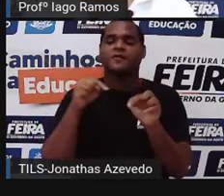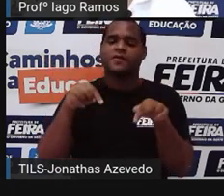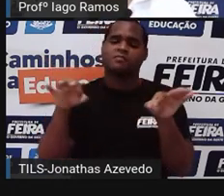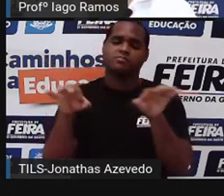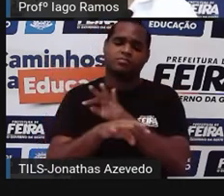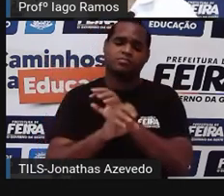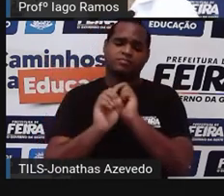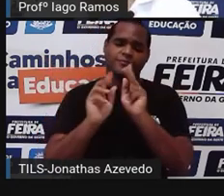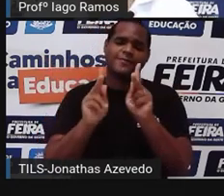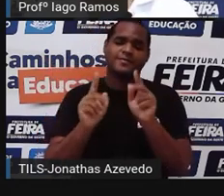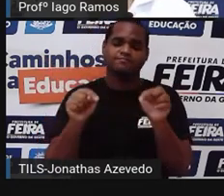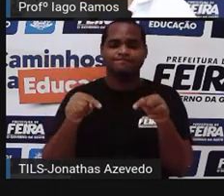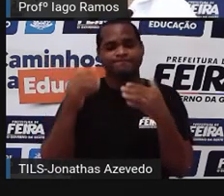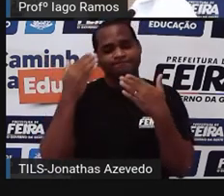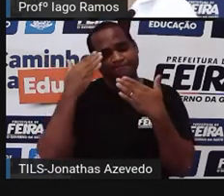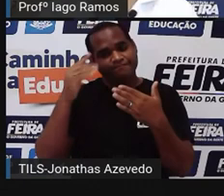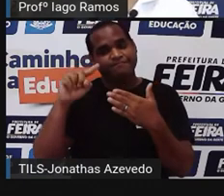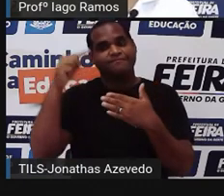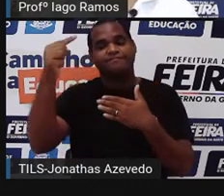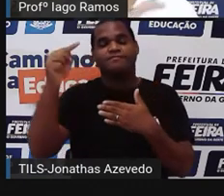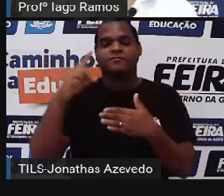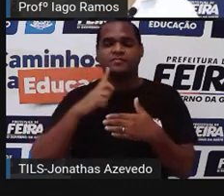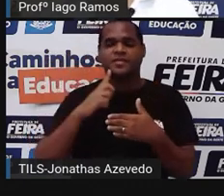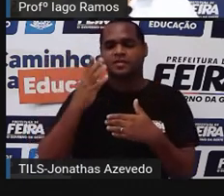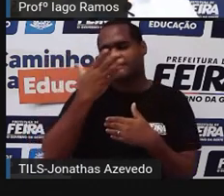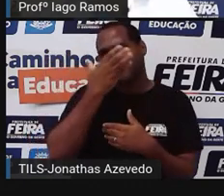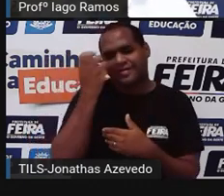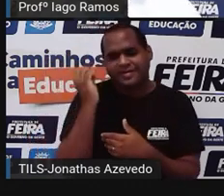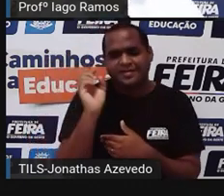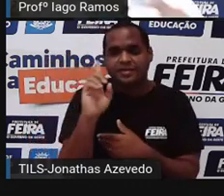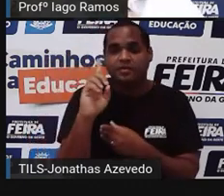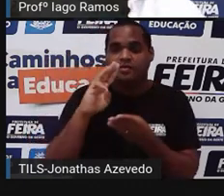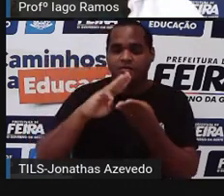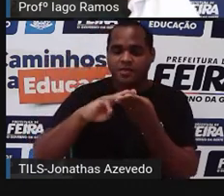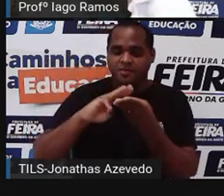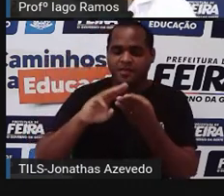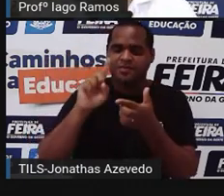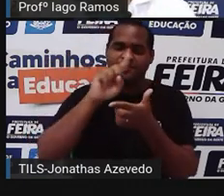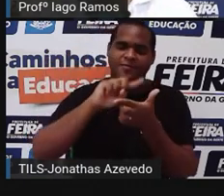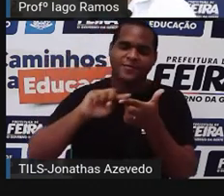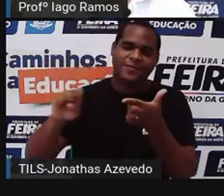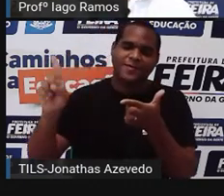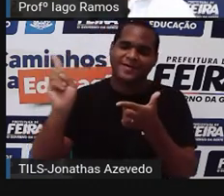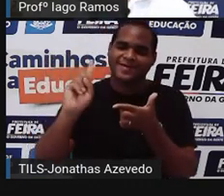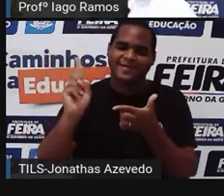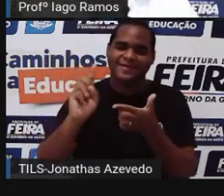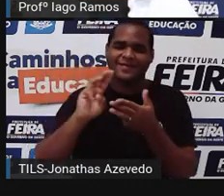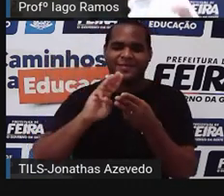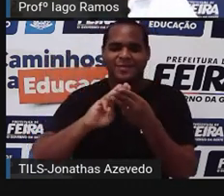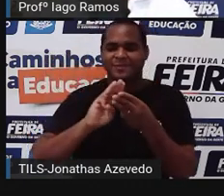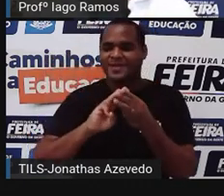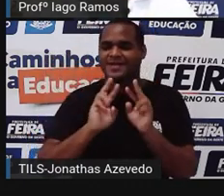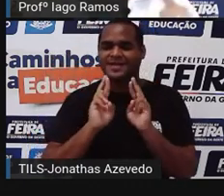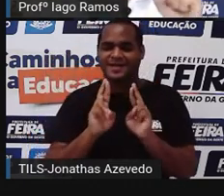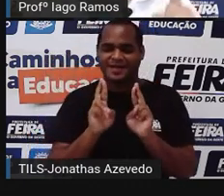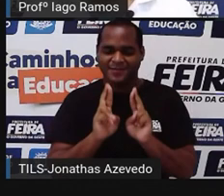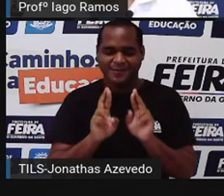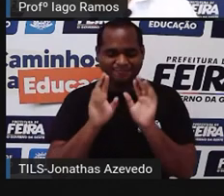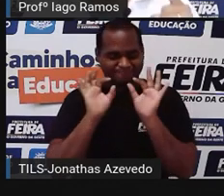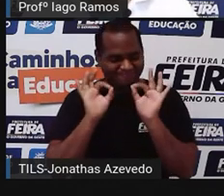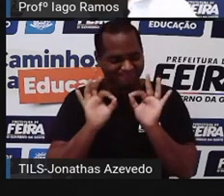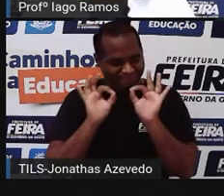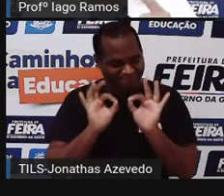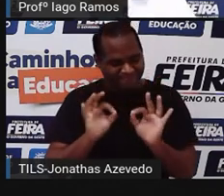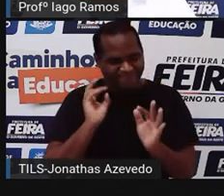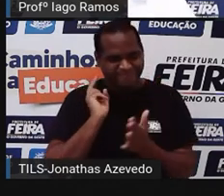ficar por aqui certo desde já até a próxima não esquece e matemática Nunca foi problema matemática